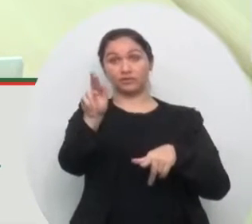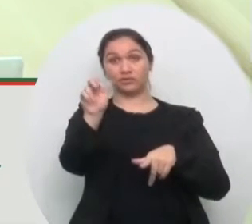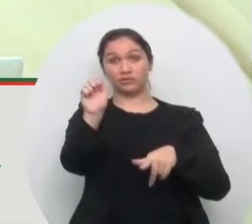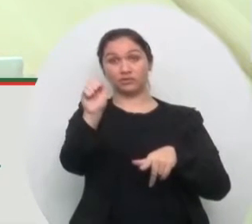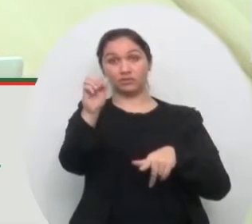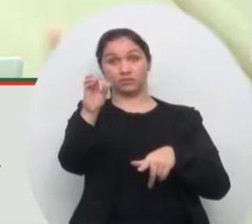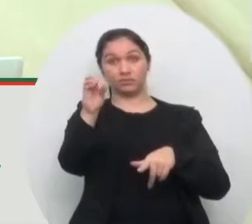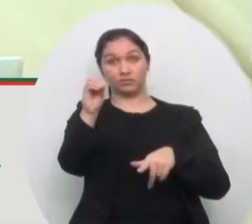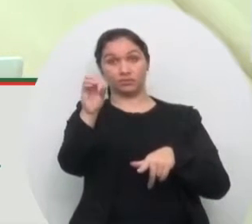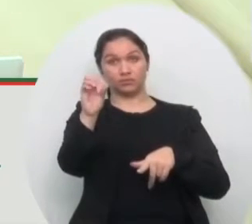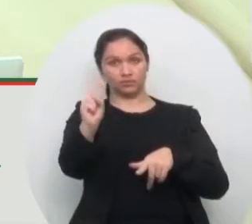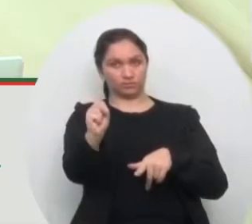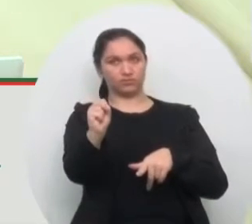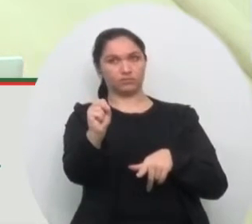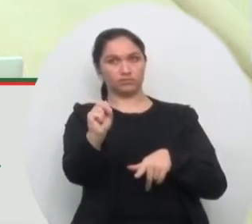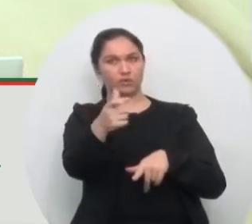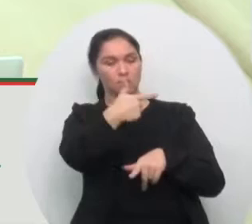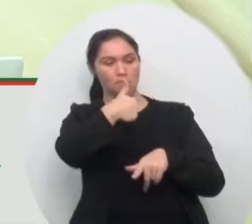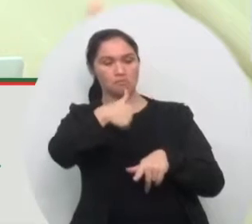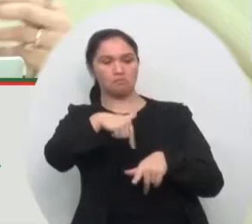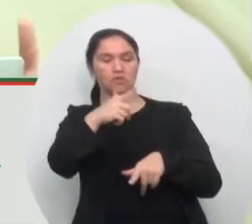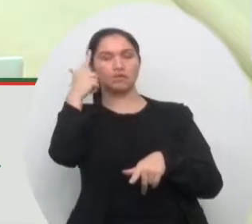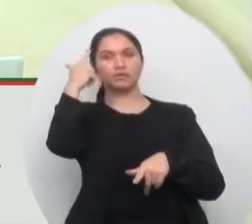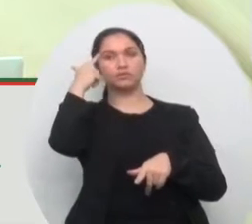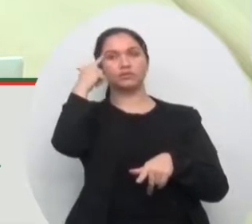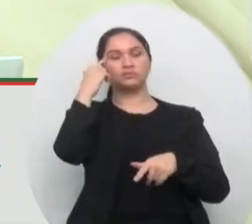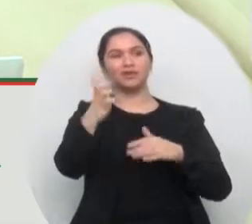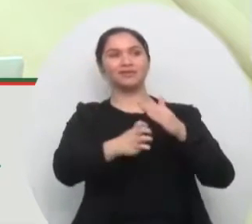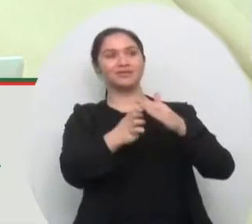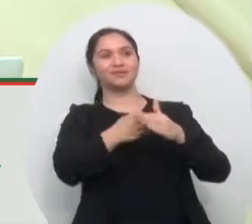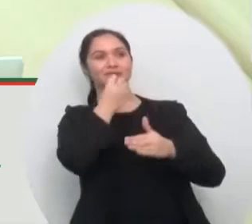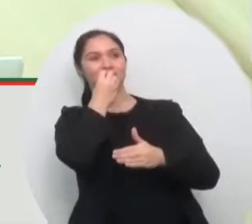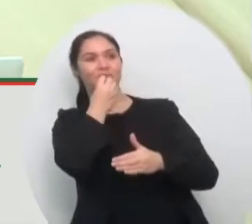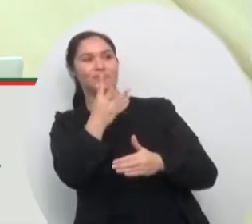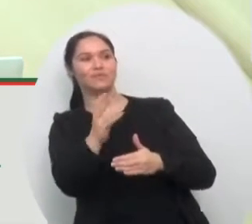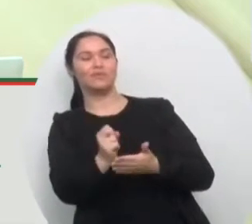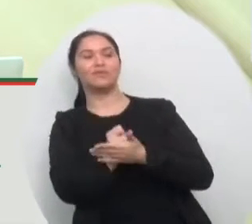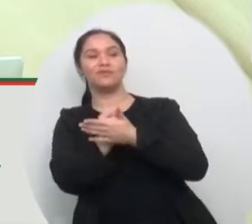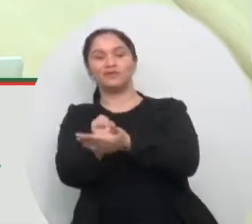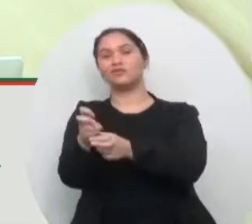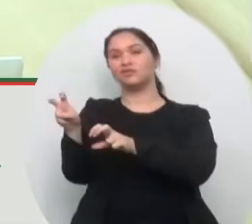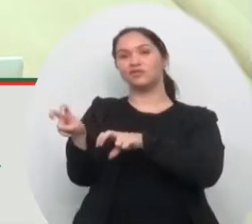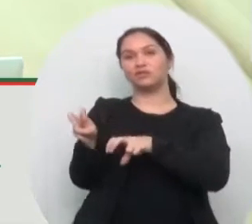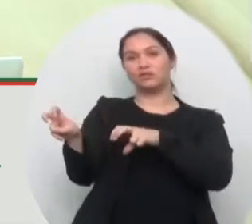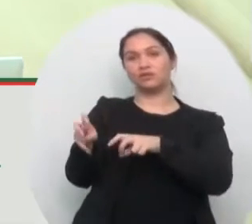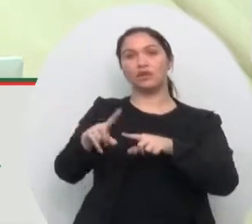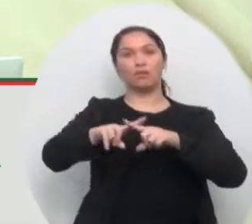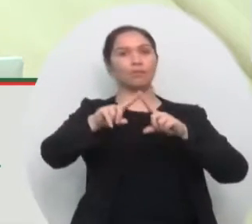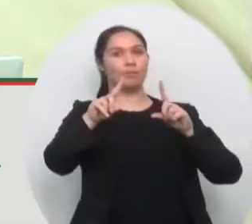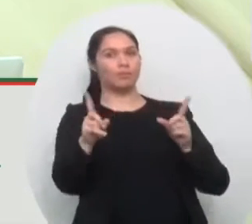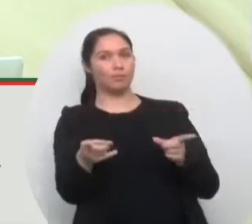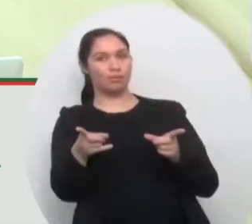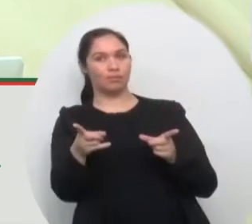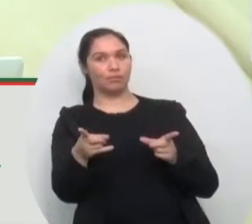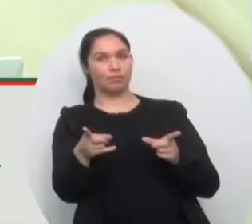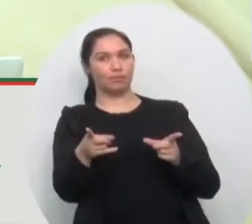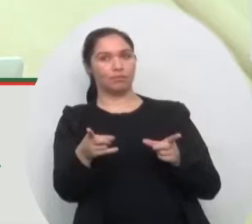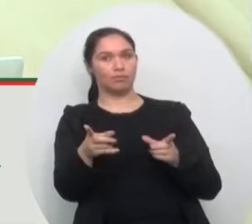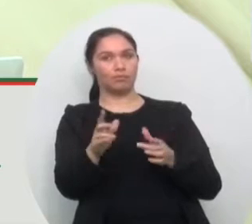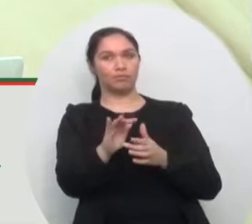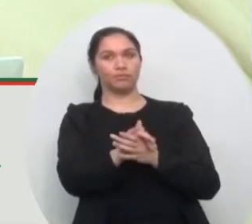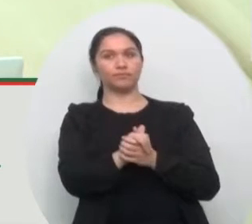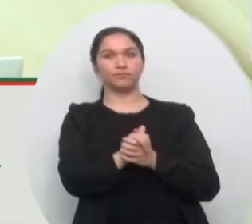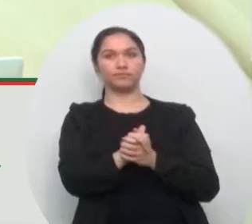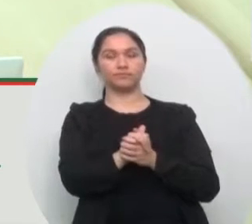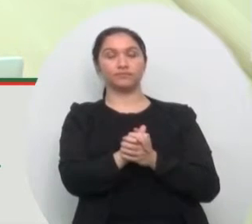colocou, achando que ia ser um resultado bom para a gente da agricultura. E daí ela saiu fora, porque já quebrou vários agricultores lá,